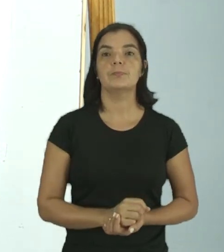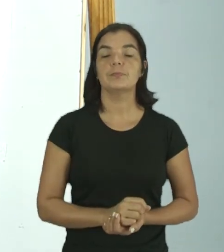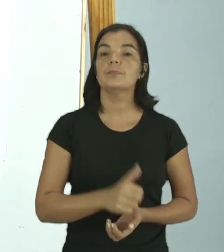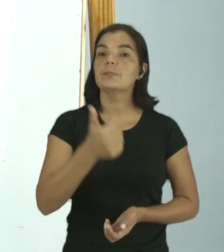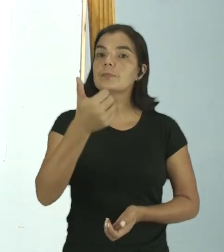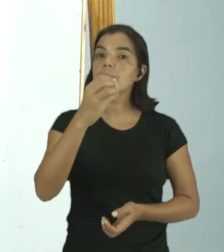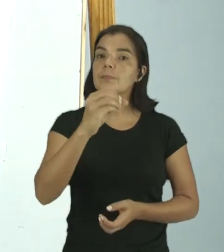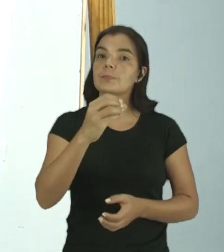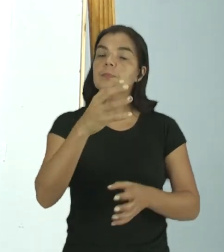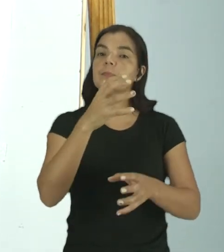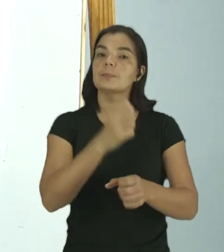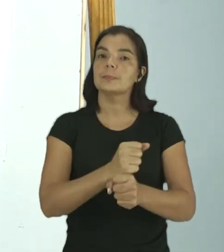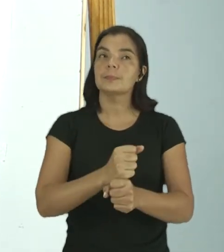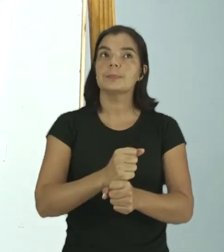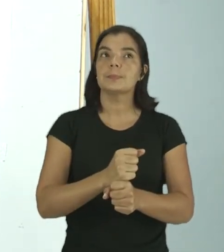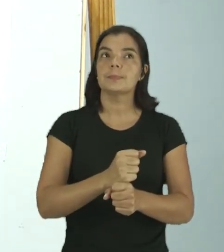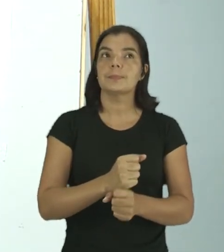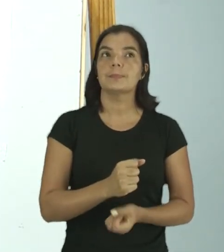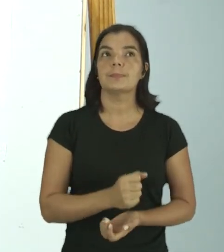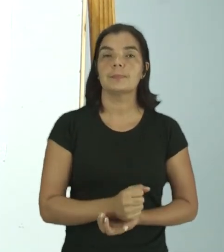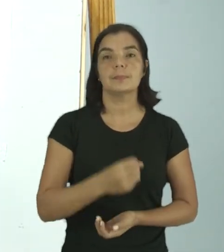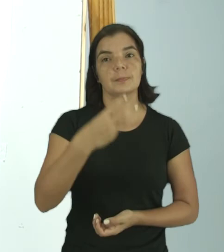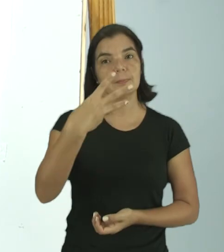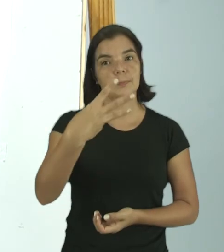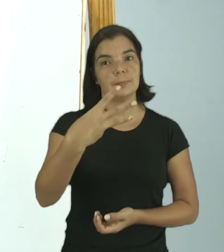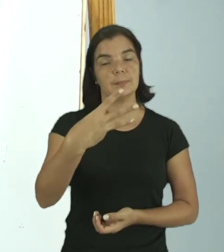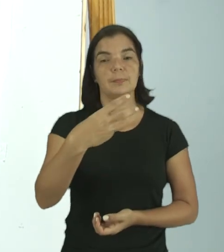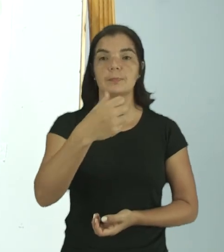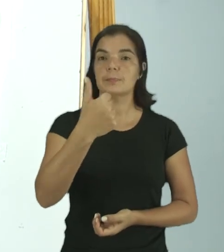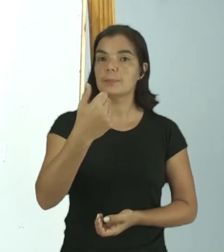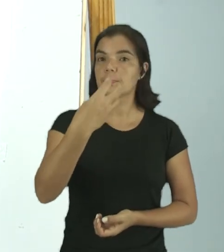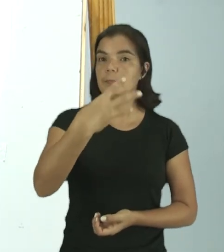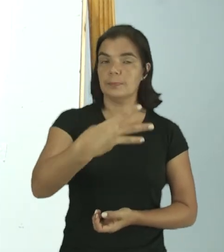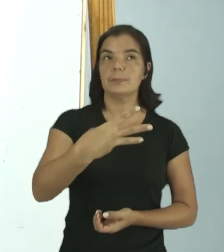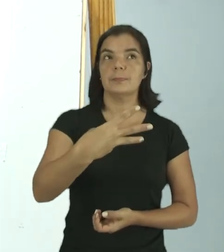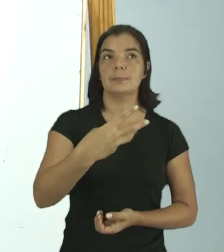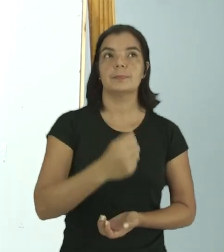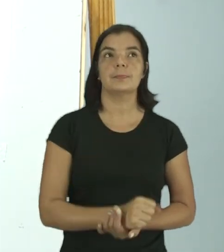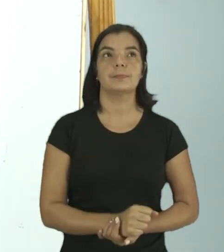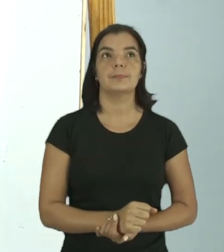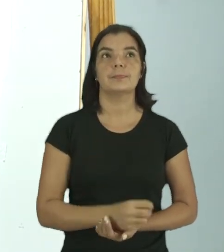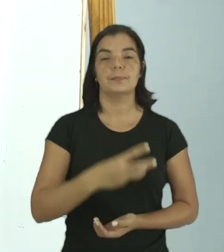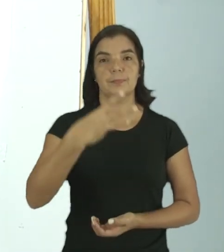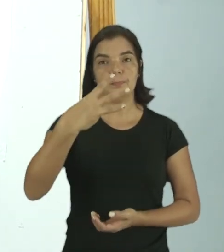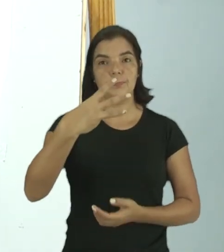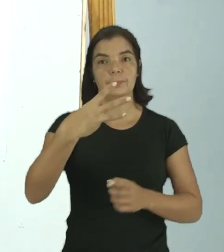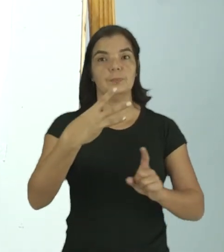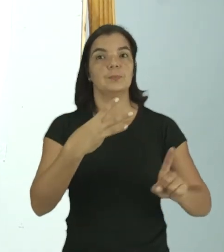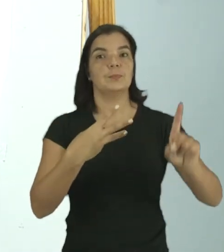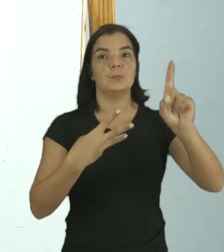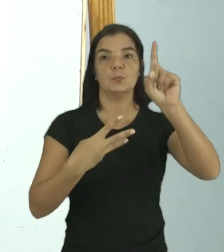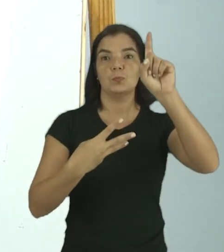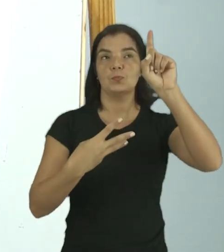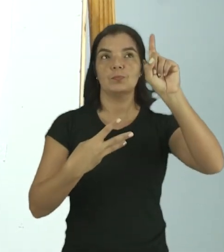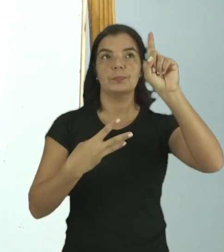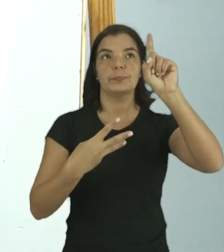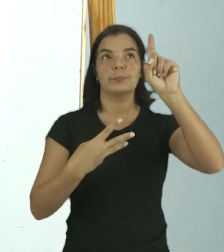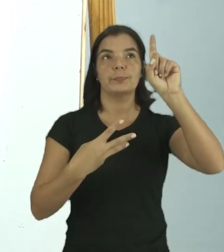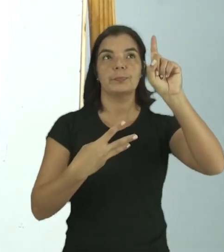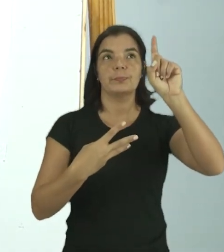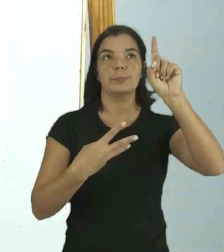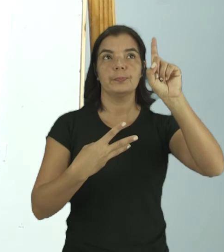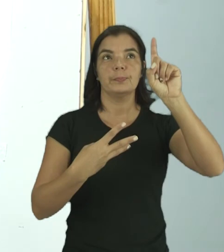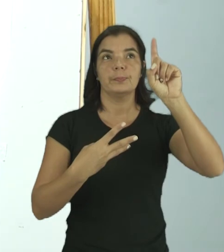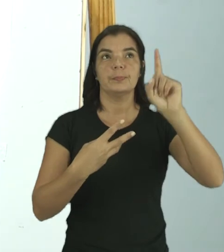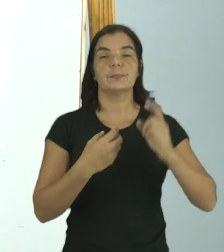certinho e o número 10 eu vou adicionar mais 3 que eu vou ter 13 e aí ficam